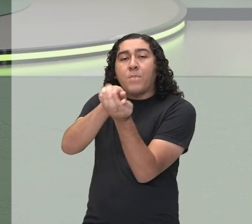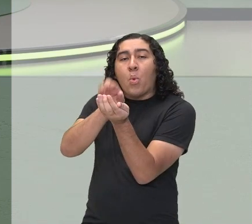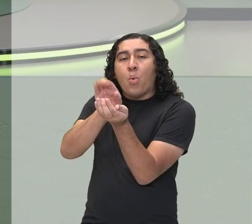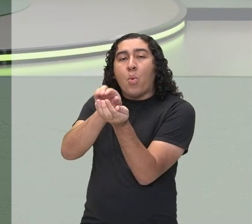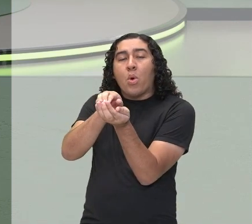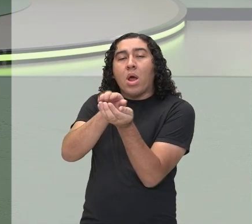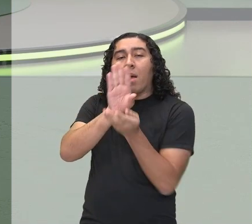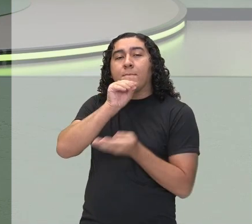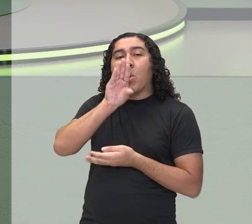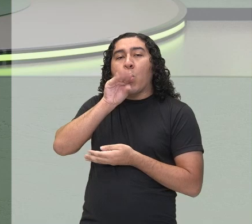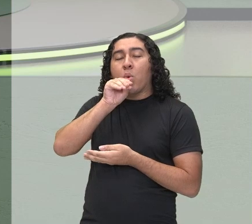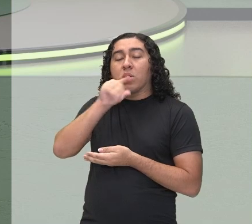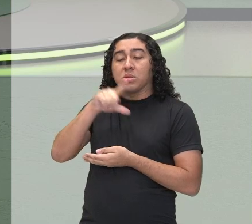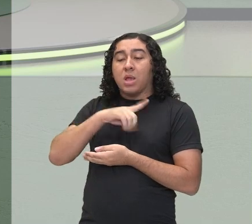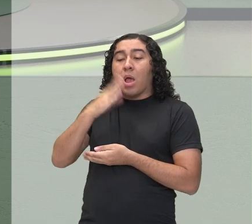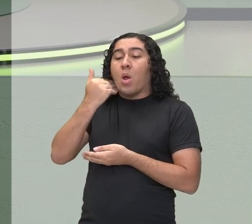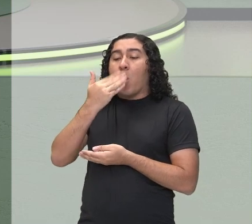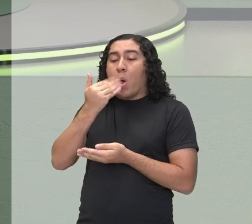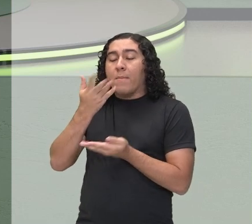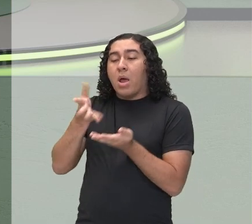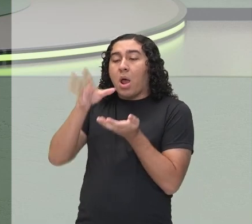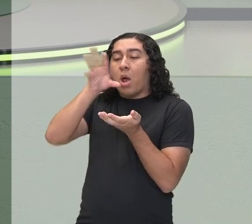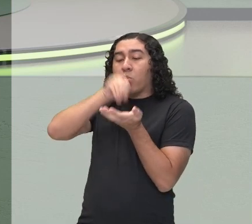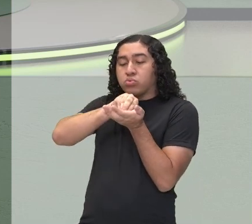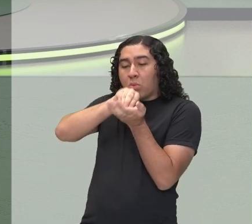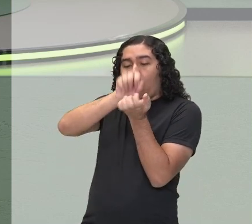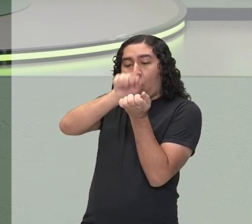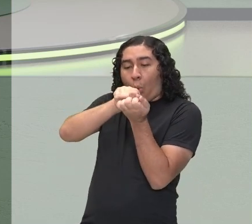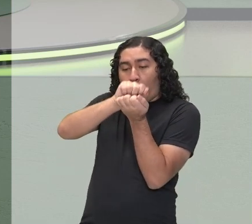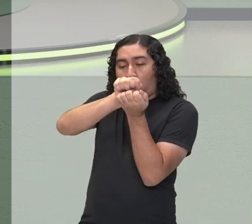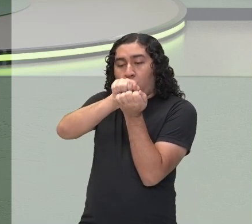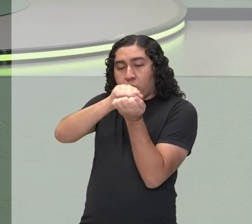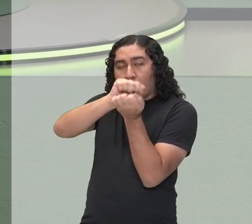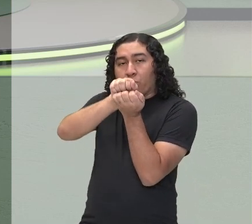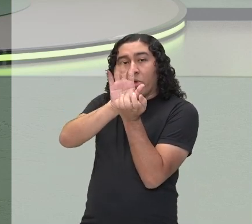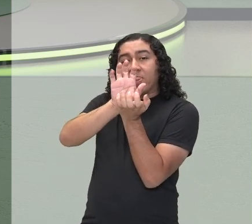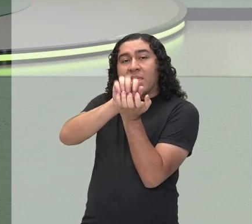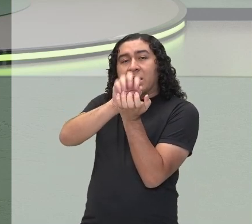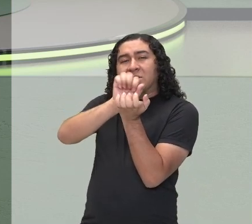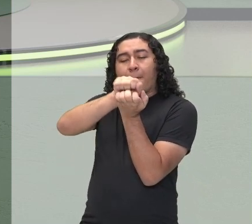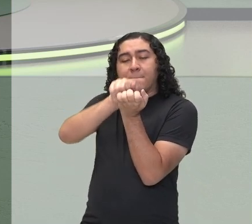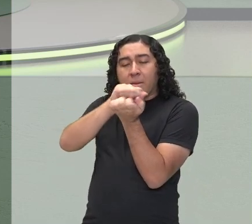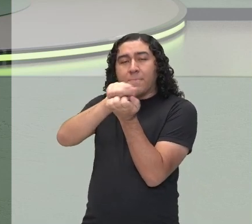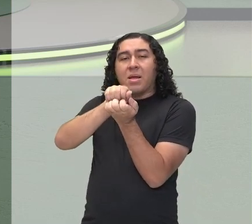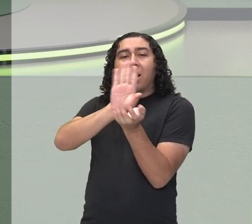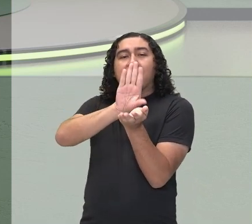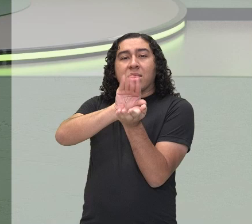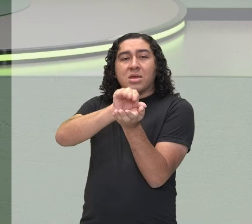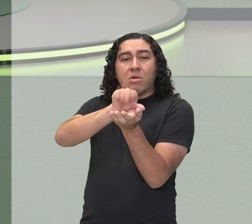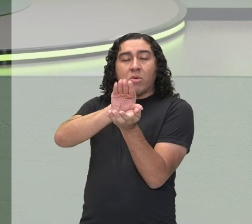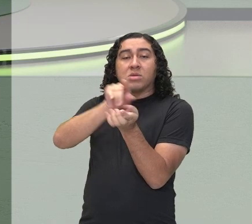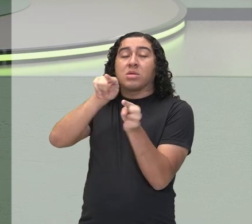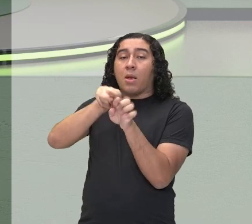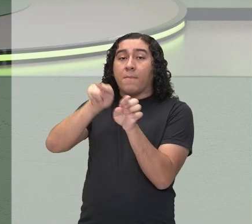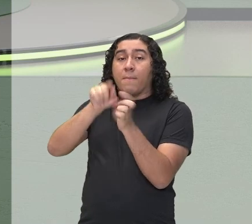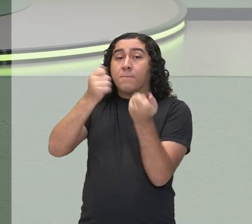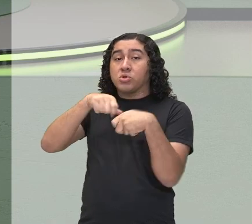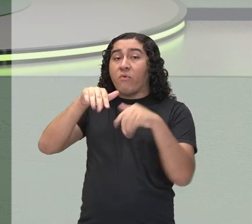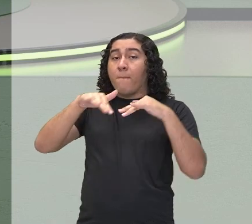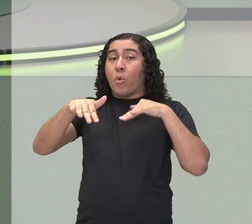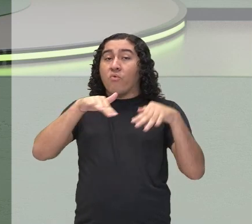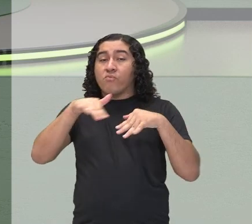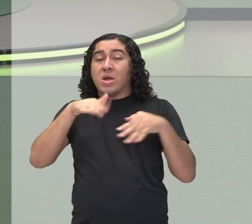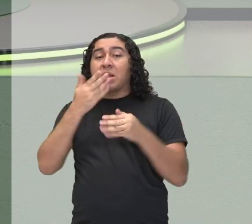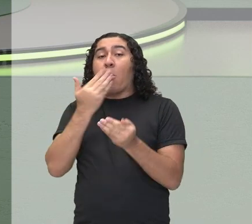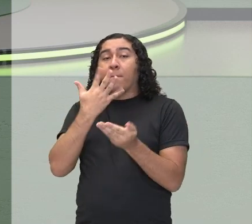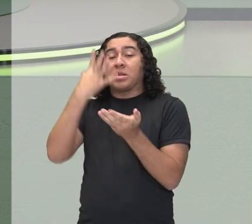tem a boca no processo de mastigação, a importância dos dentes, da língua para realizar o movimento desse